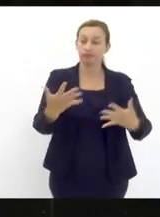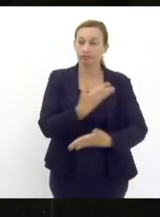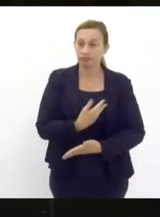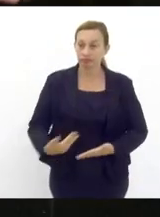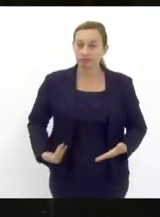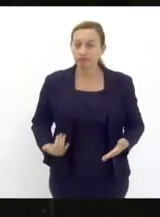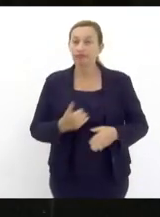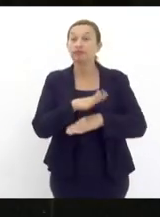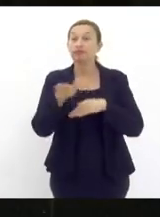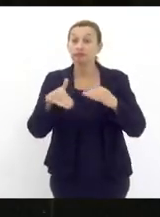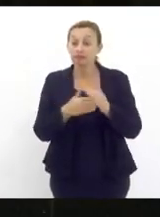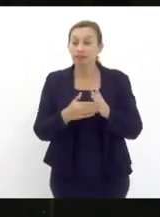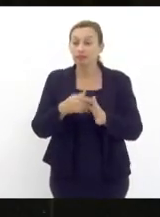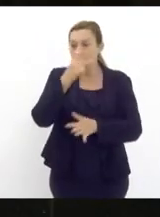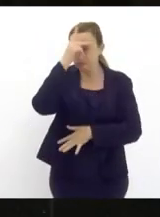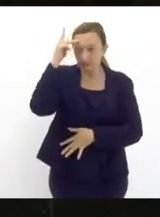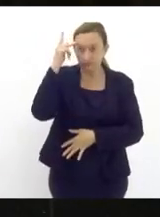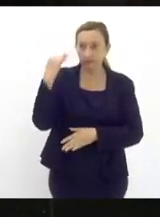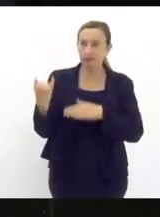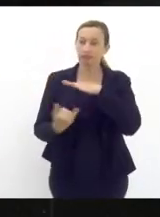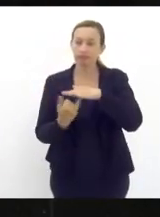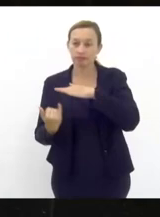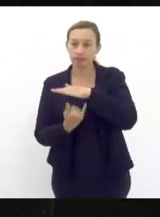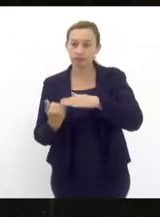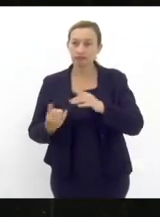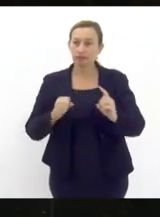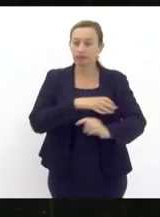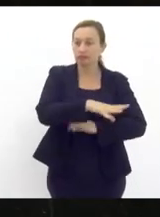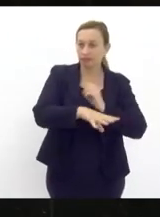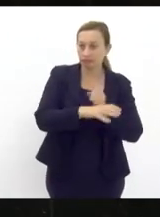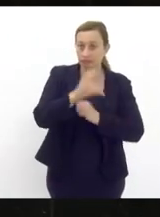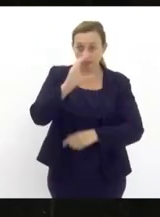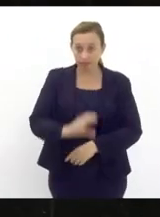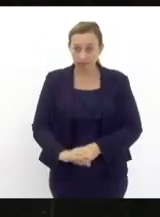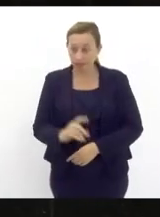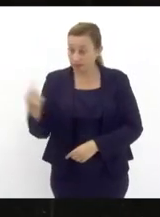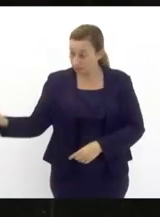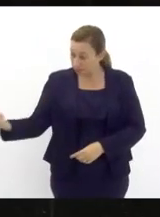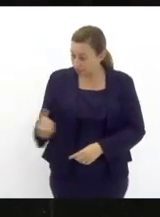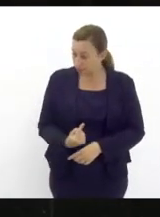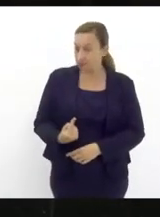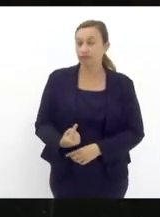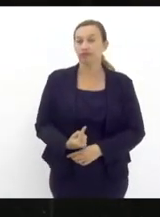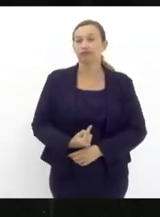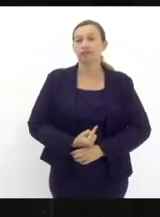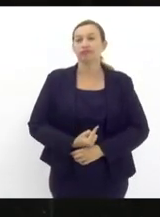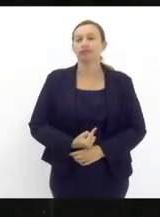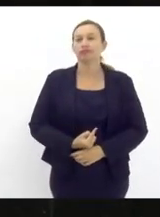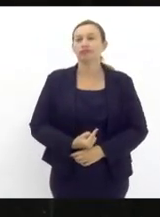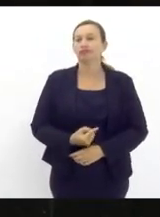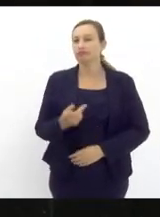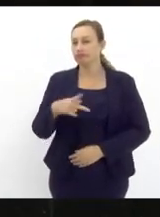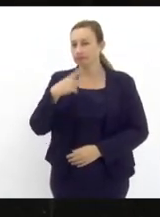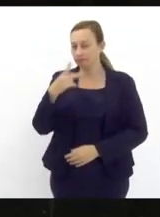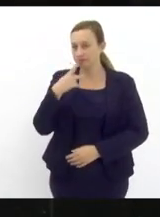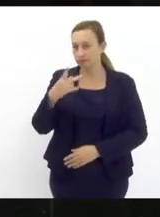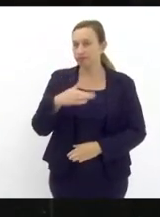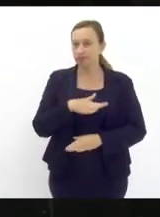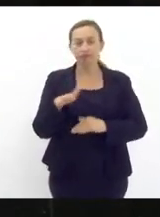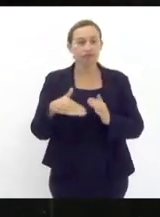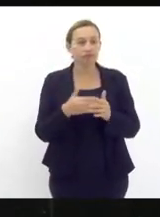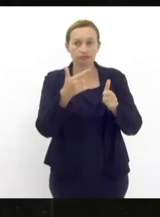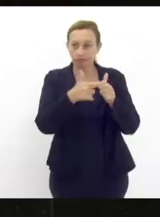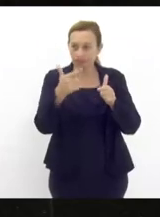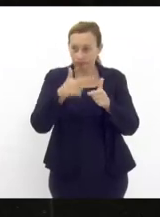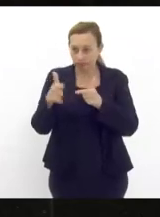todas as pessoas de instituições da sociedade civil que vieram aqui é manifestar todos os